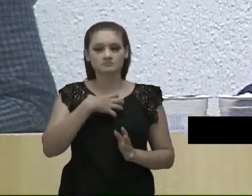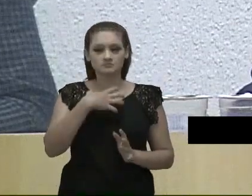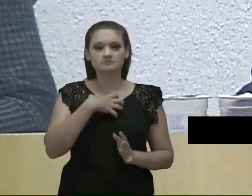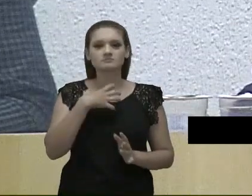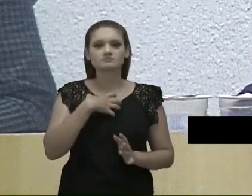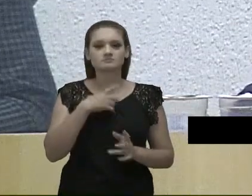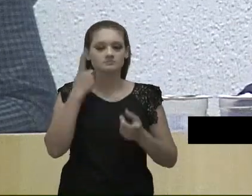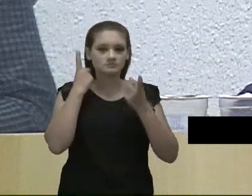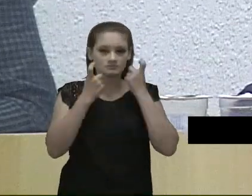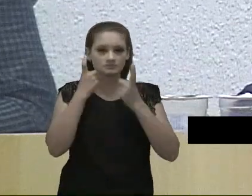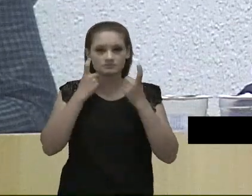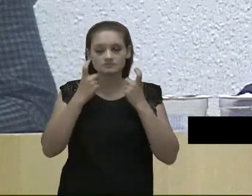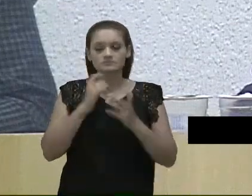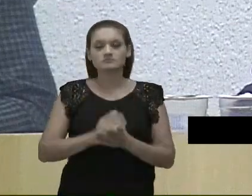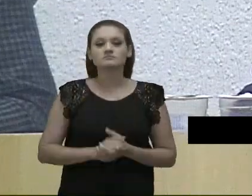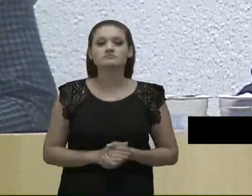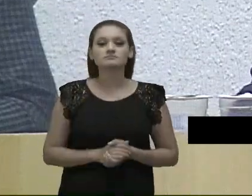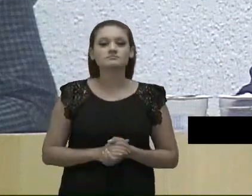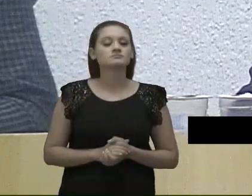bem preocupado com a situação.